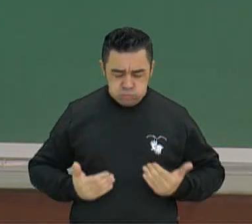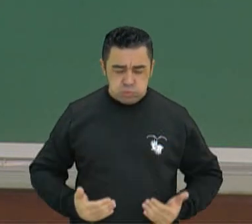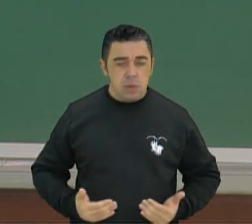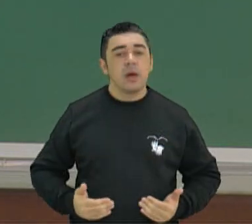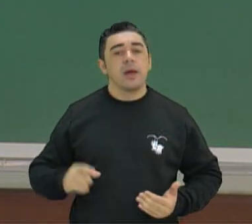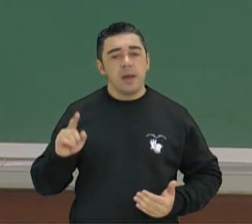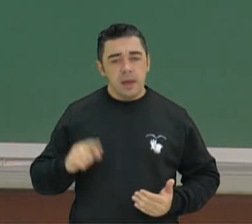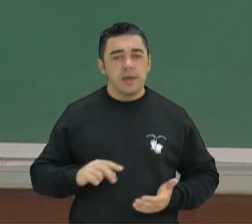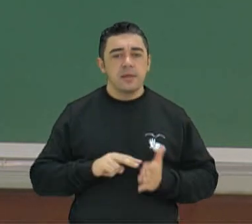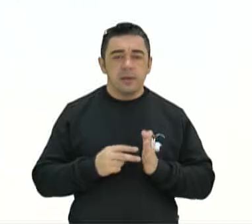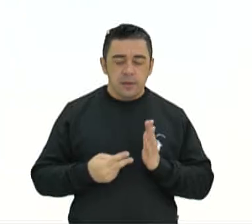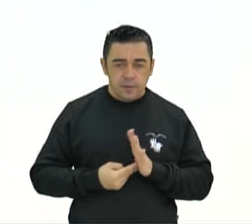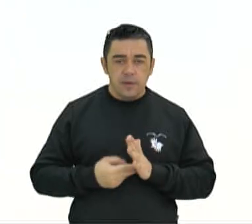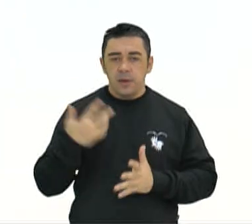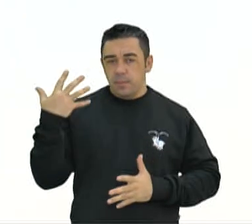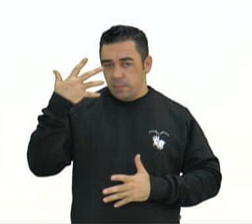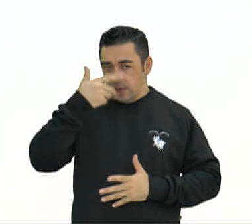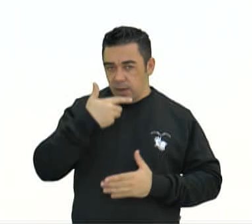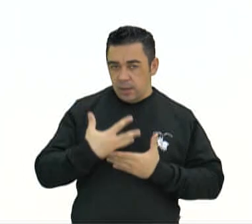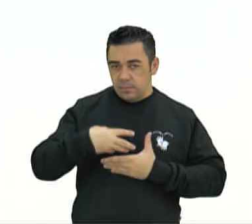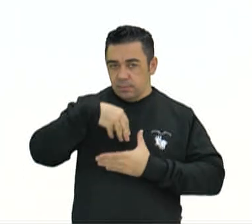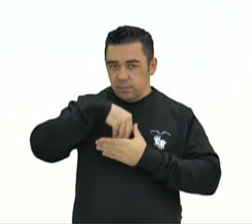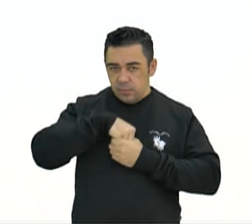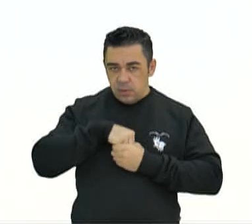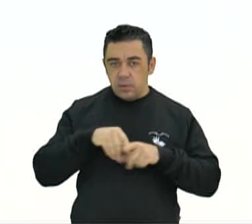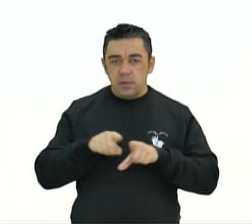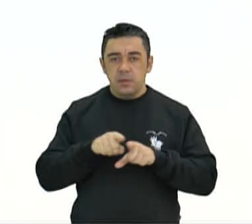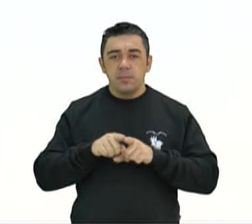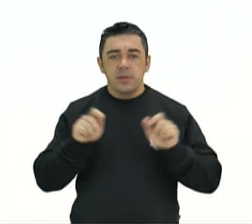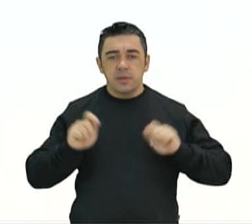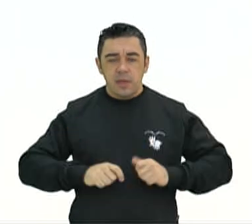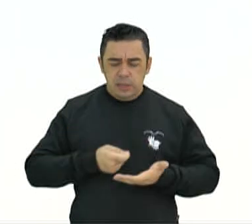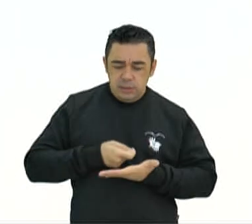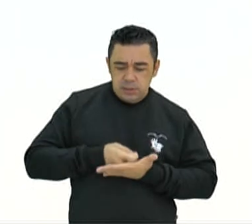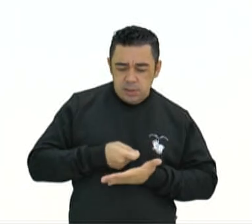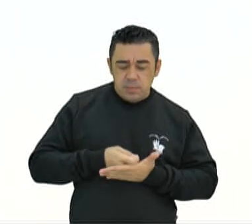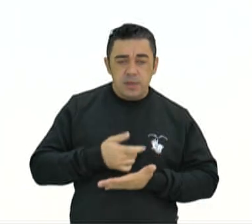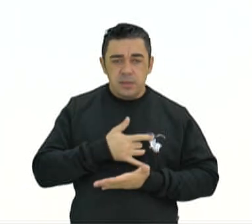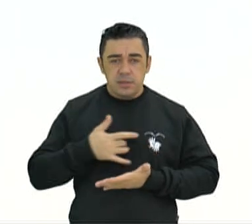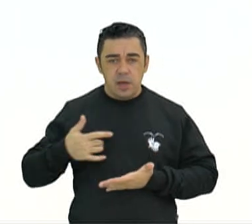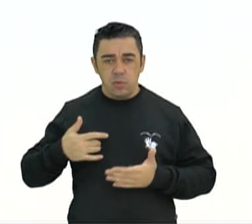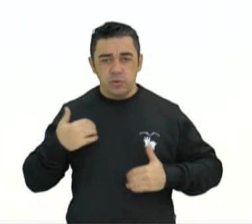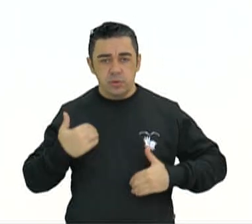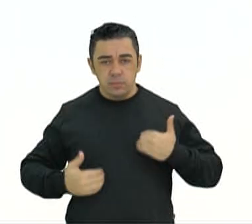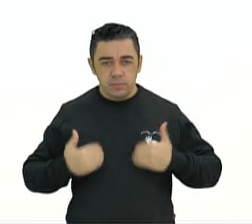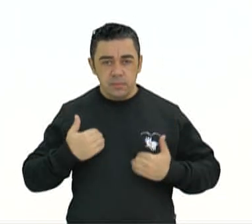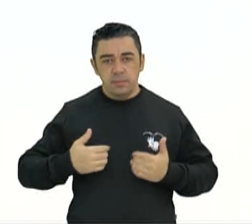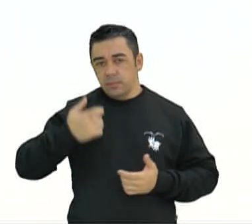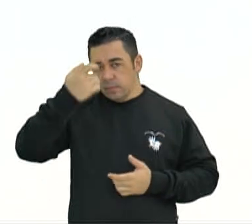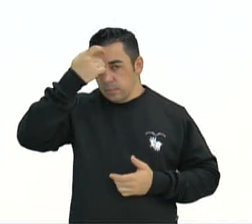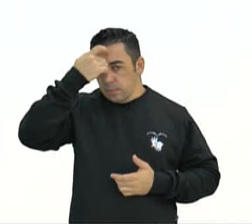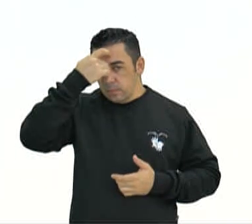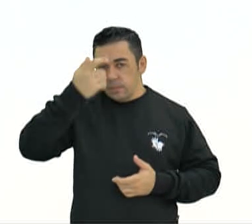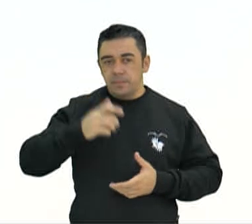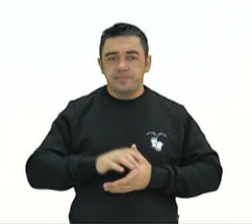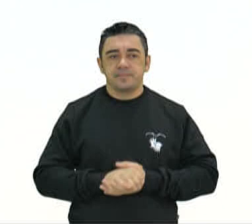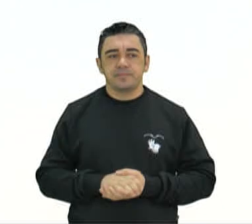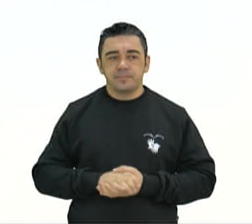é também um sinal de beleza interior, realização, disciplina, saúde física e mental.